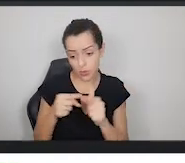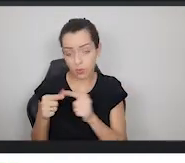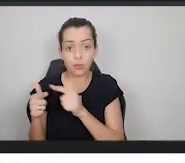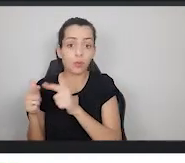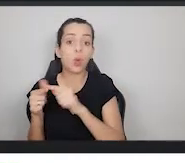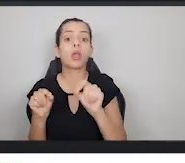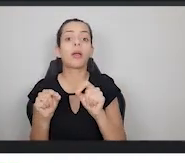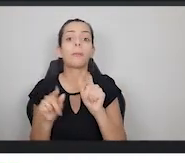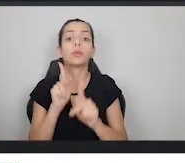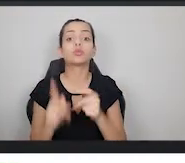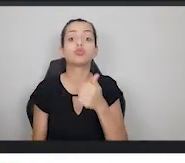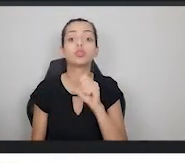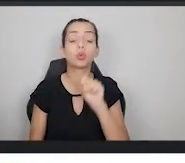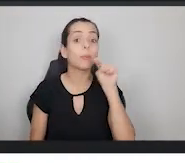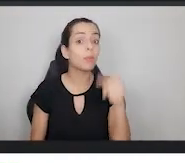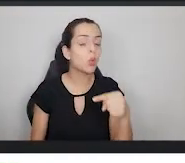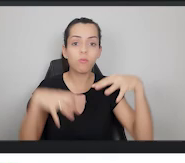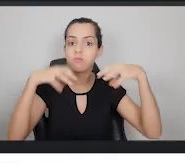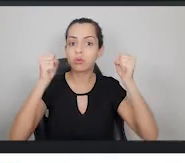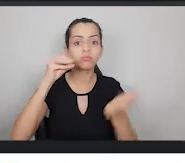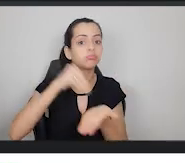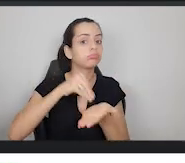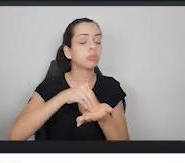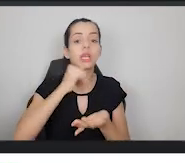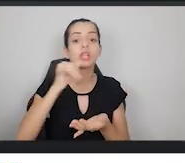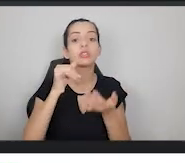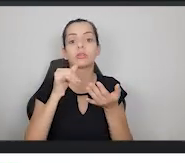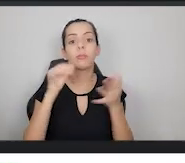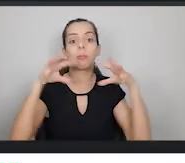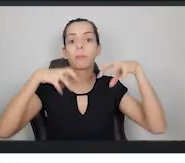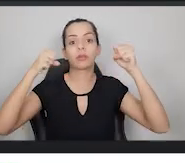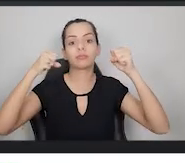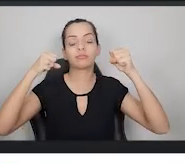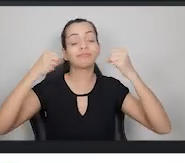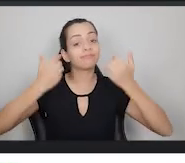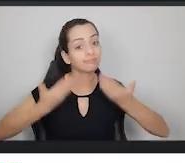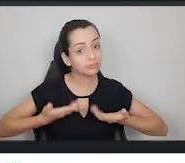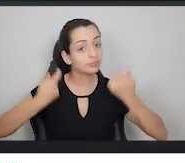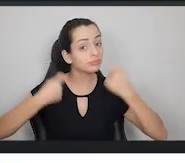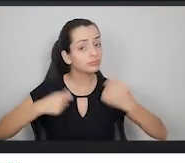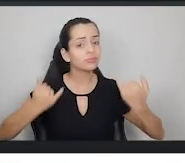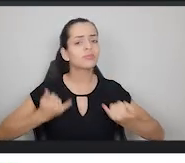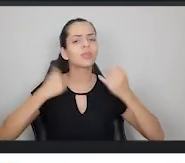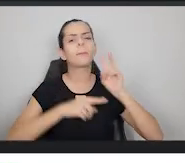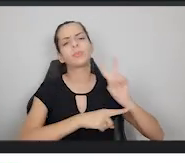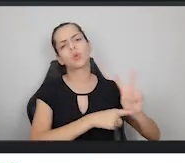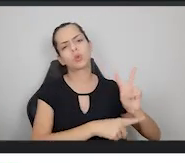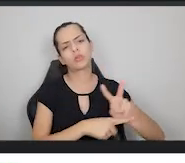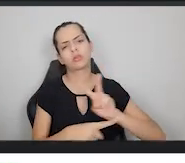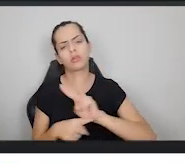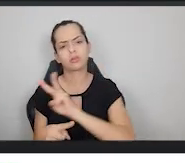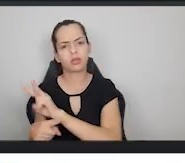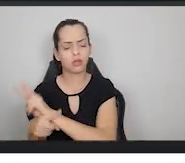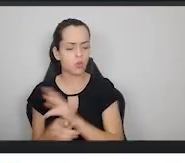quando eu tiver uma falta aqui, atuar o D2 lá, significa que existe uma descoordenação entre as